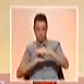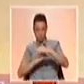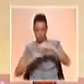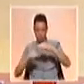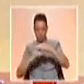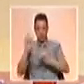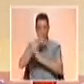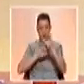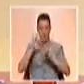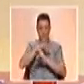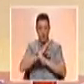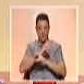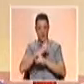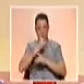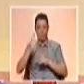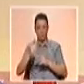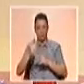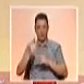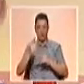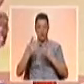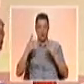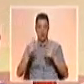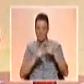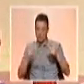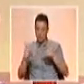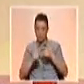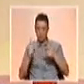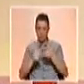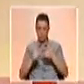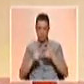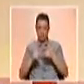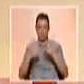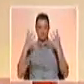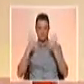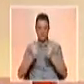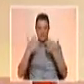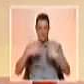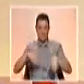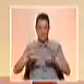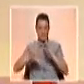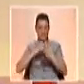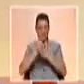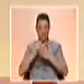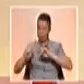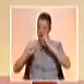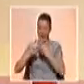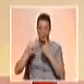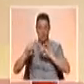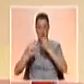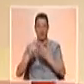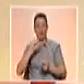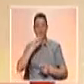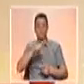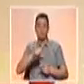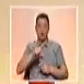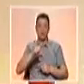Mediterrâneo é característica exatamente por ter um período seco. Temos uma influência atlântica, mas isto existe sempre, todos os anos, que pode ser